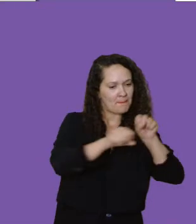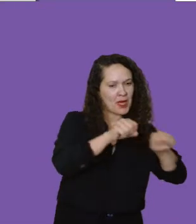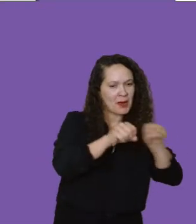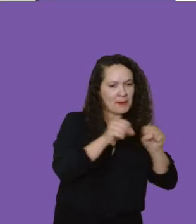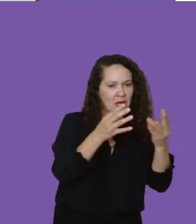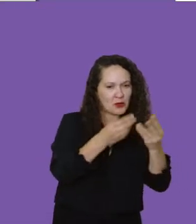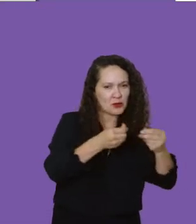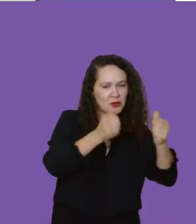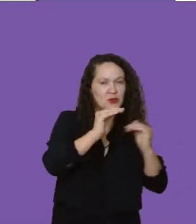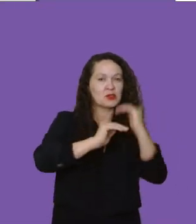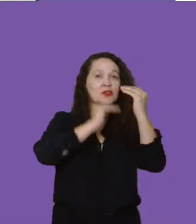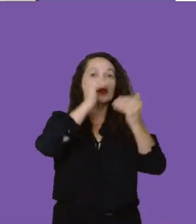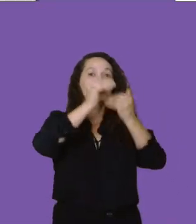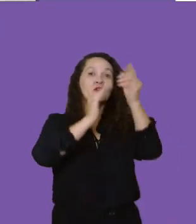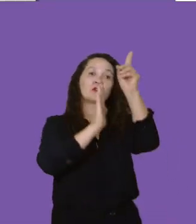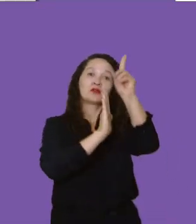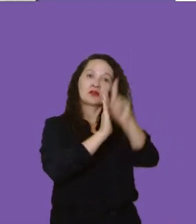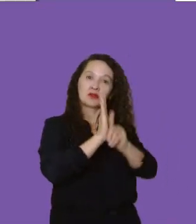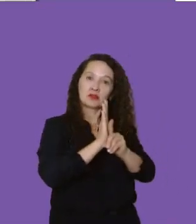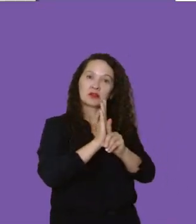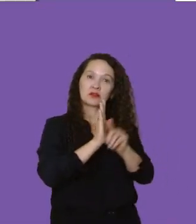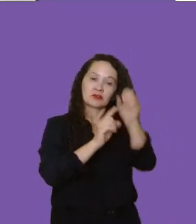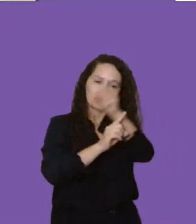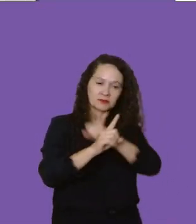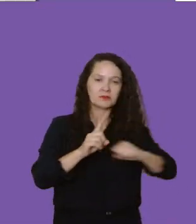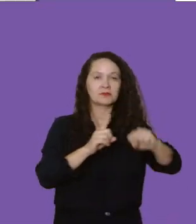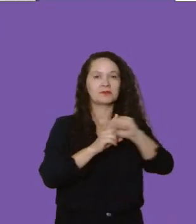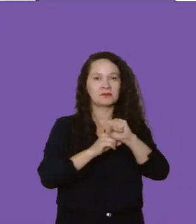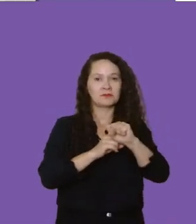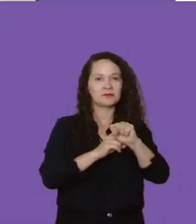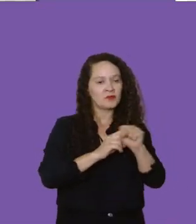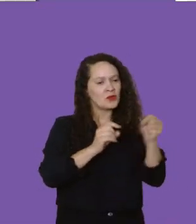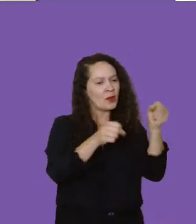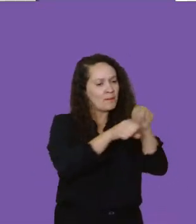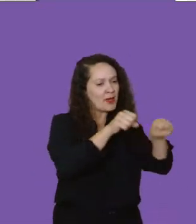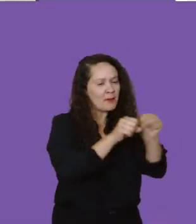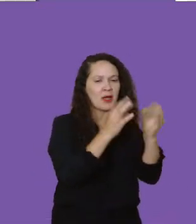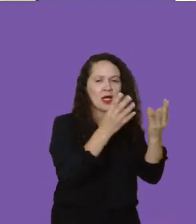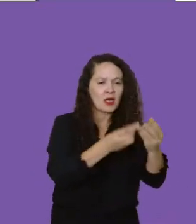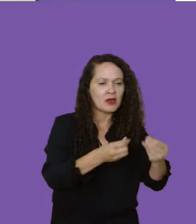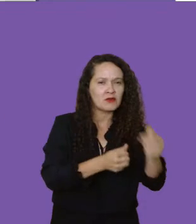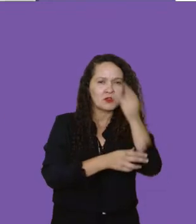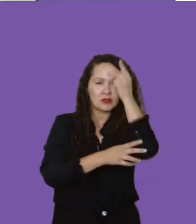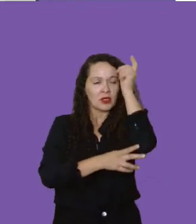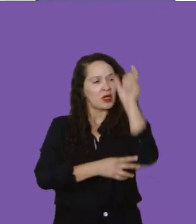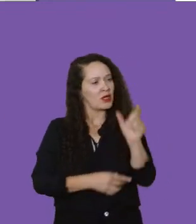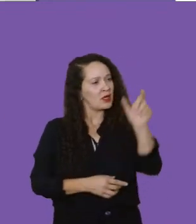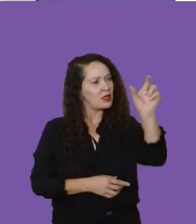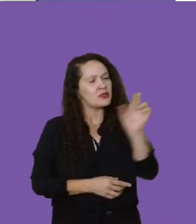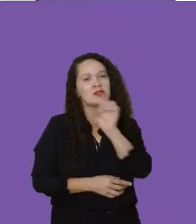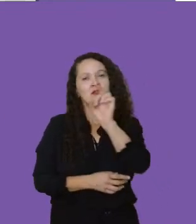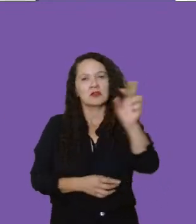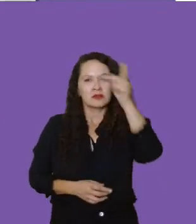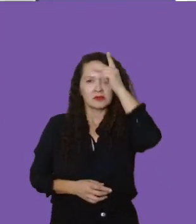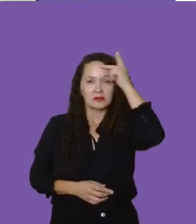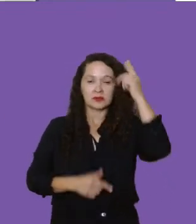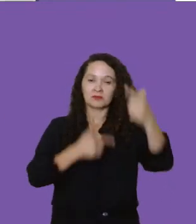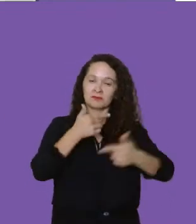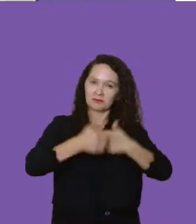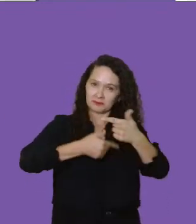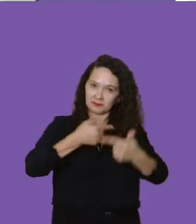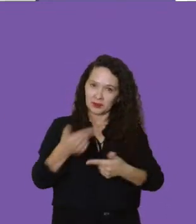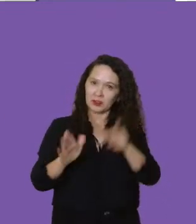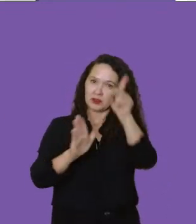destruição dos avanços dos direitos sociais, dos direitos individuais, dos direitos